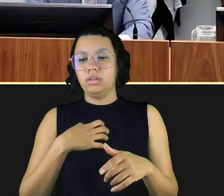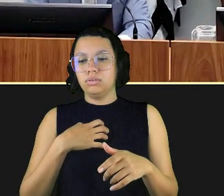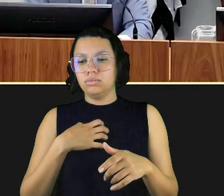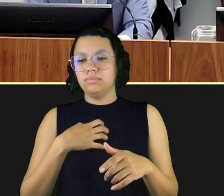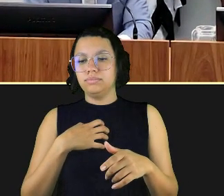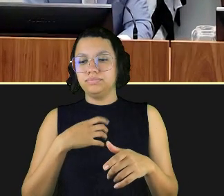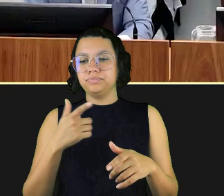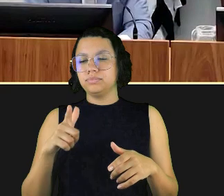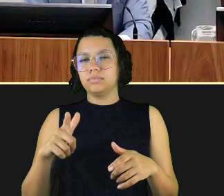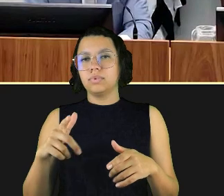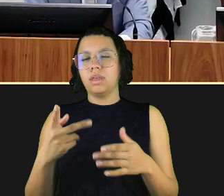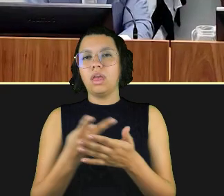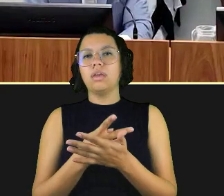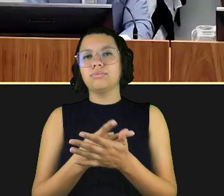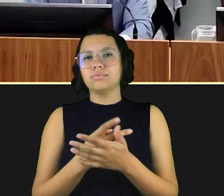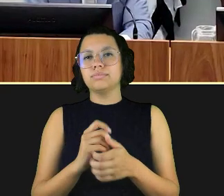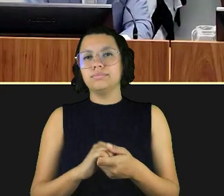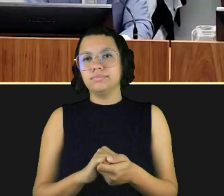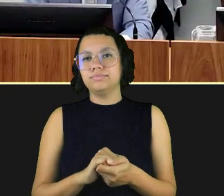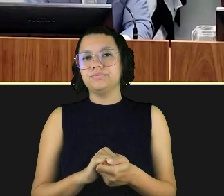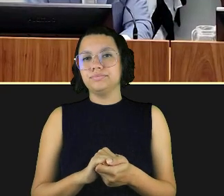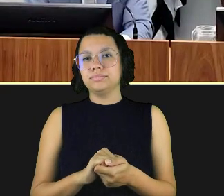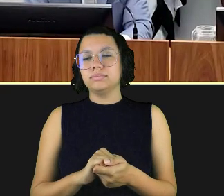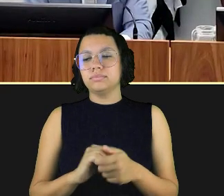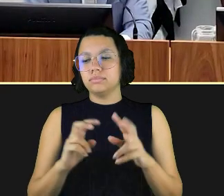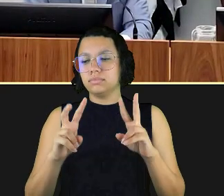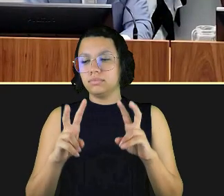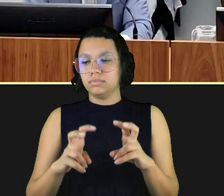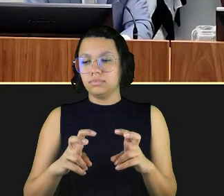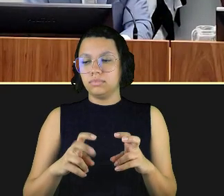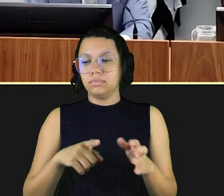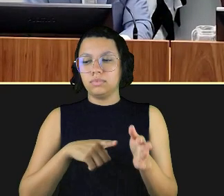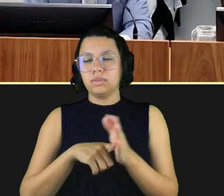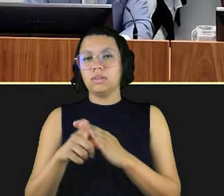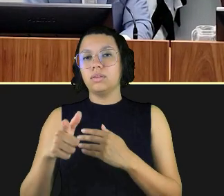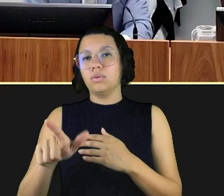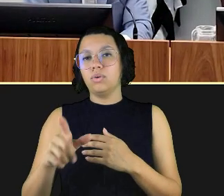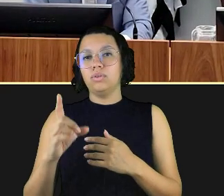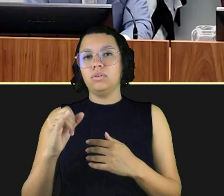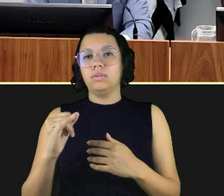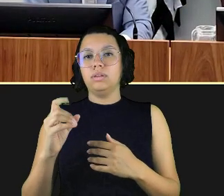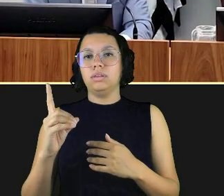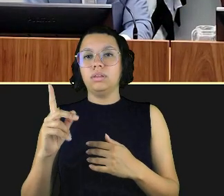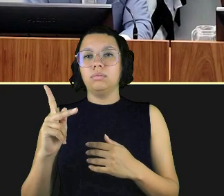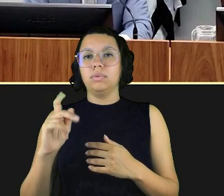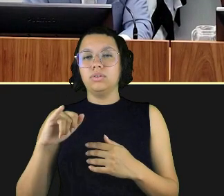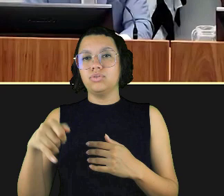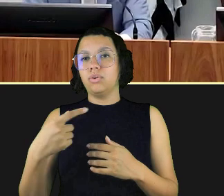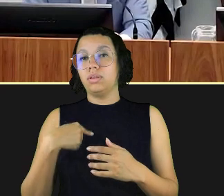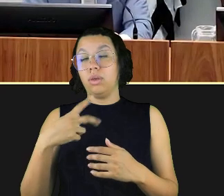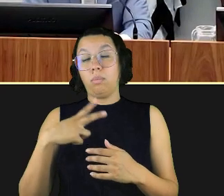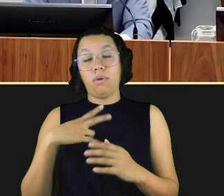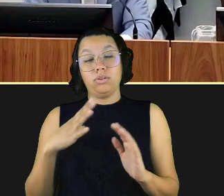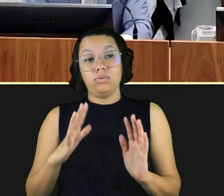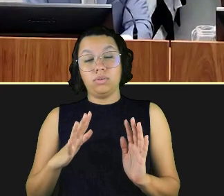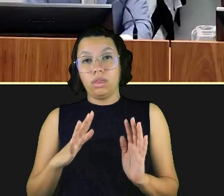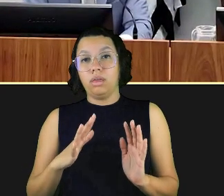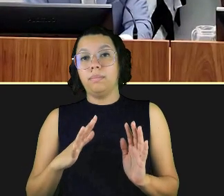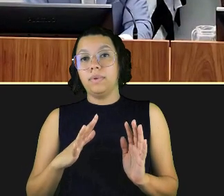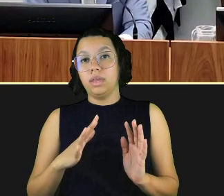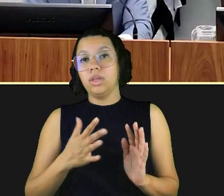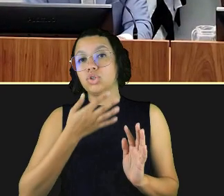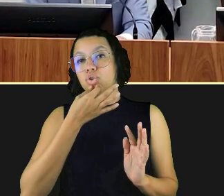Sobre essa questão outra do IDPJ, eu particularmente, Marcelo, sugeriria que a